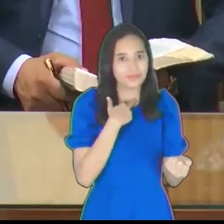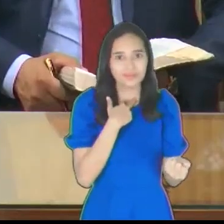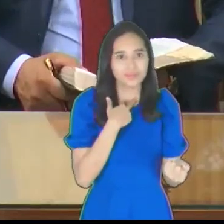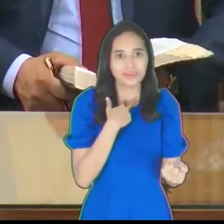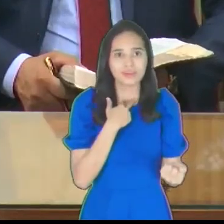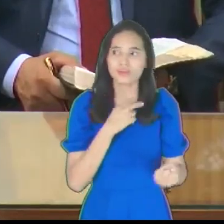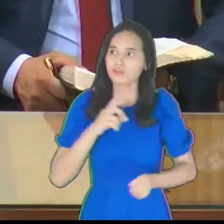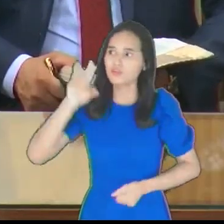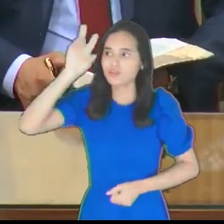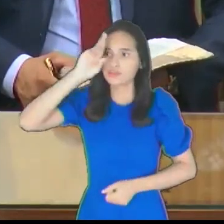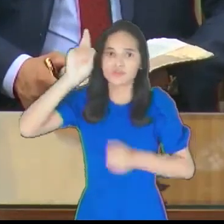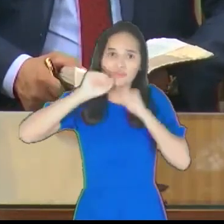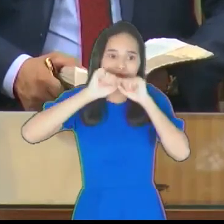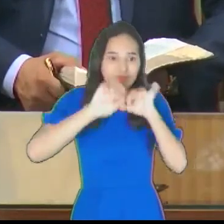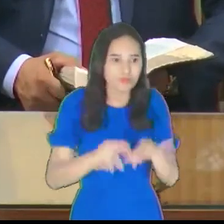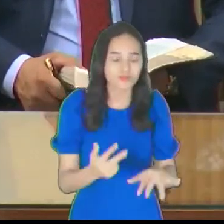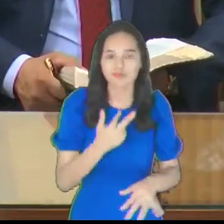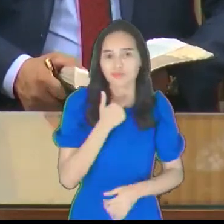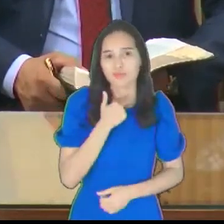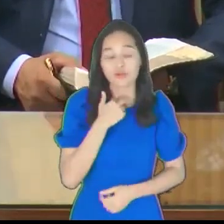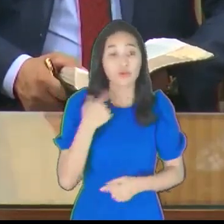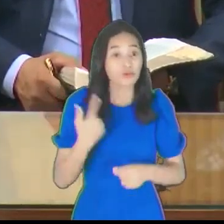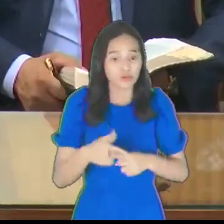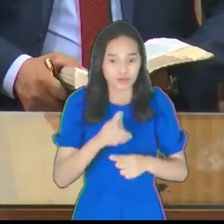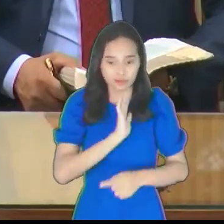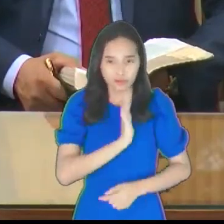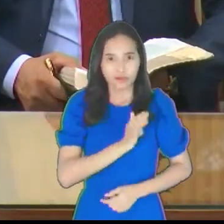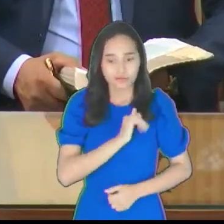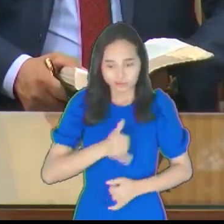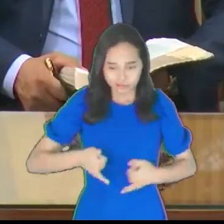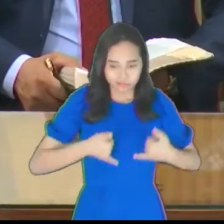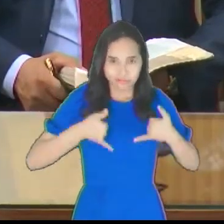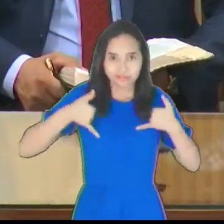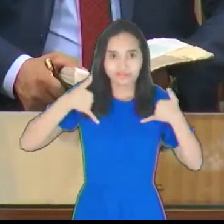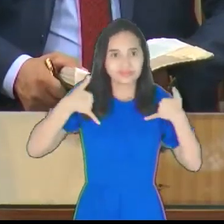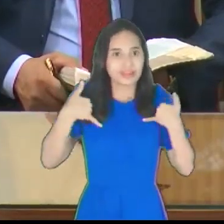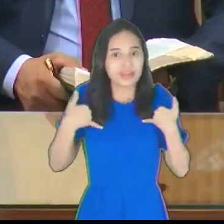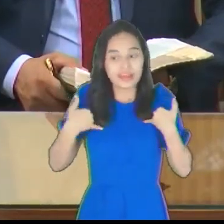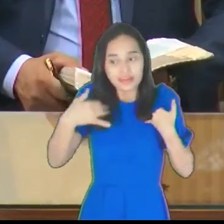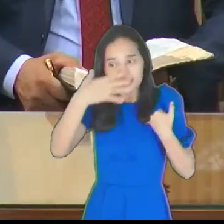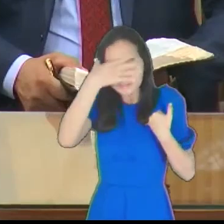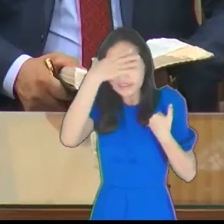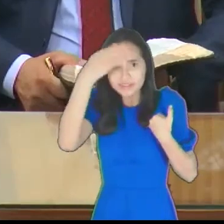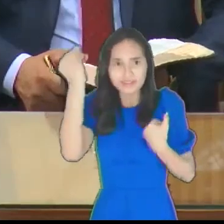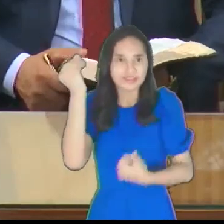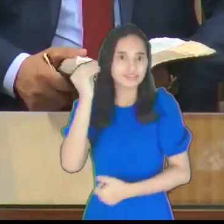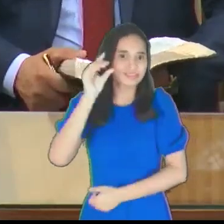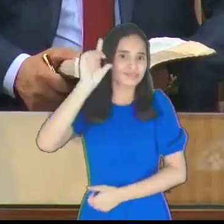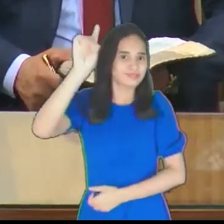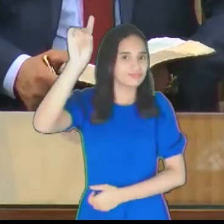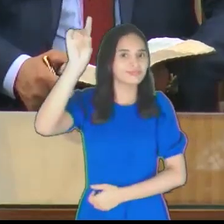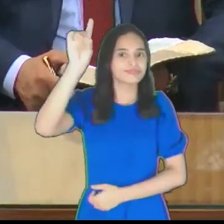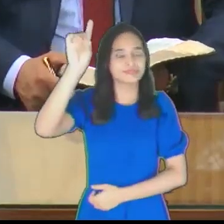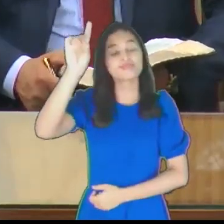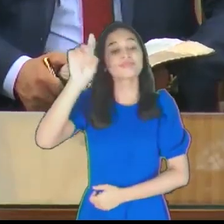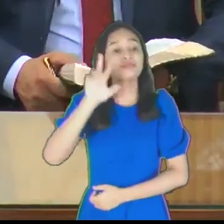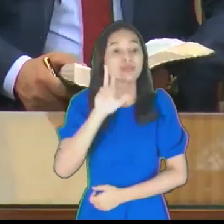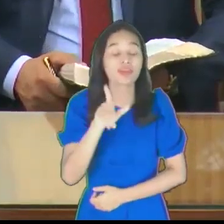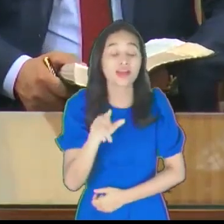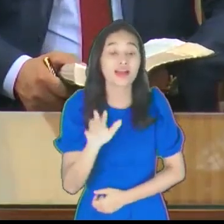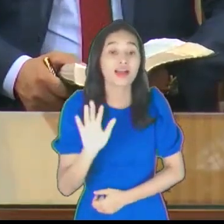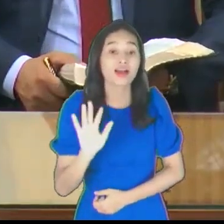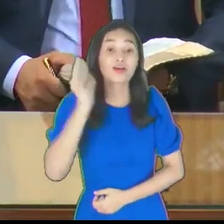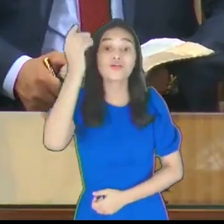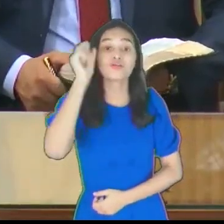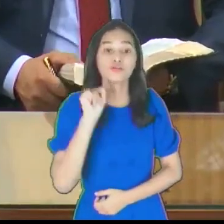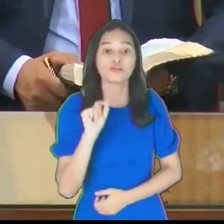pelo Senhor, porque o coração se exalta, e ele se esqueceu de Deus. Irmão, sabe o que foi que